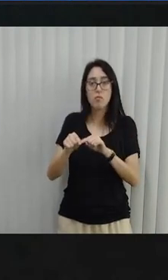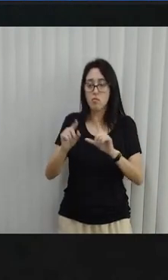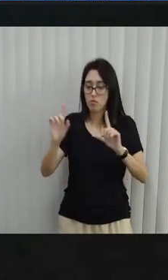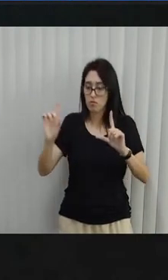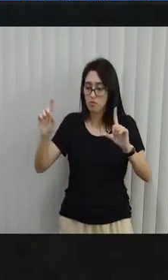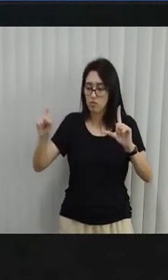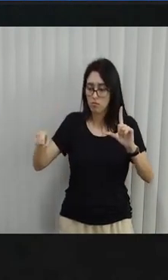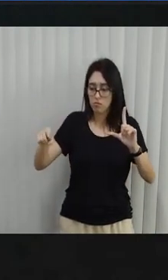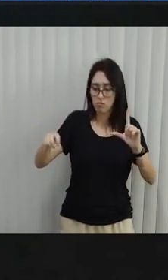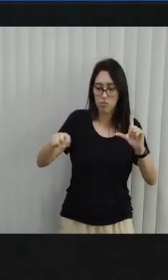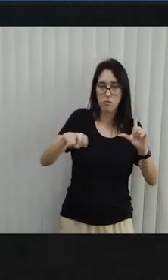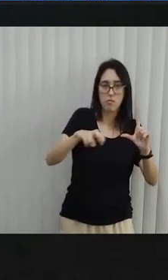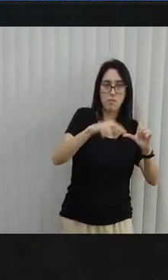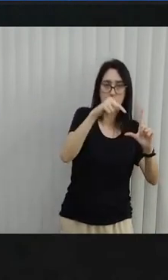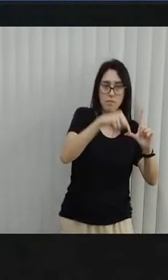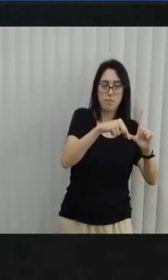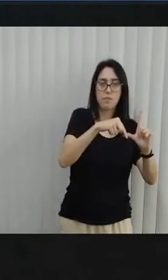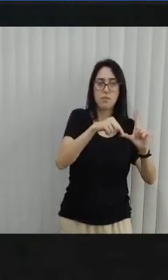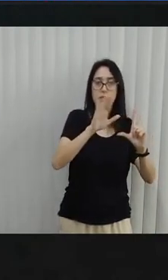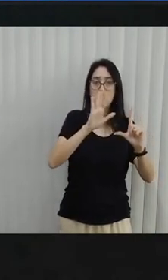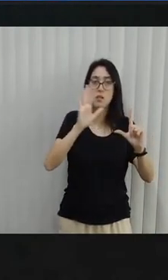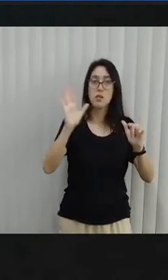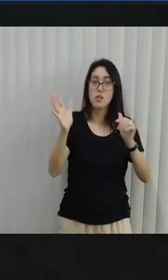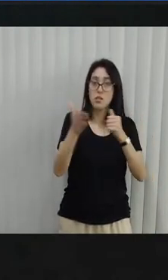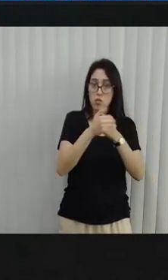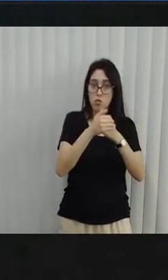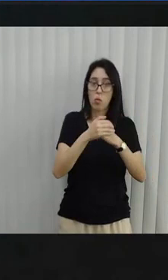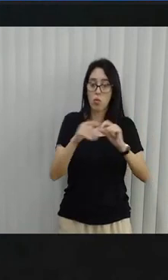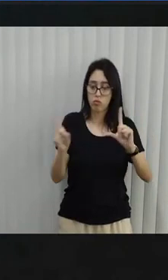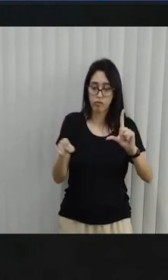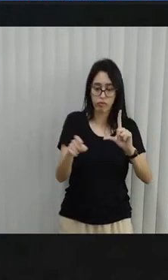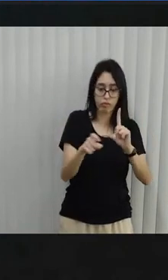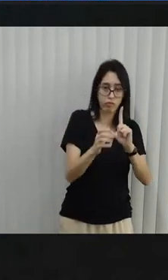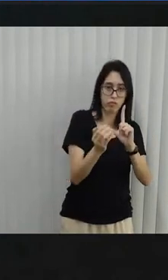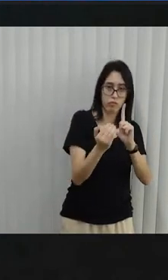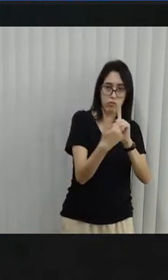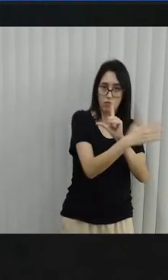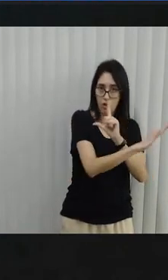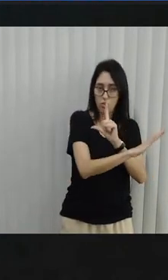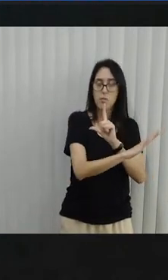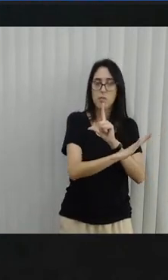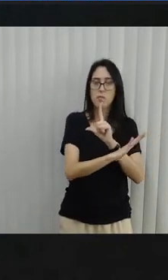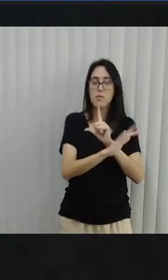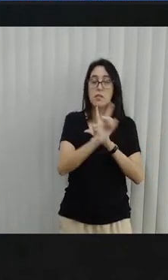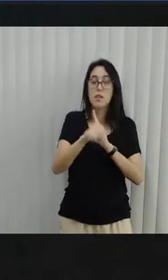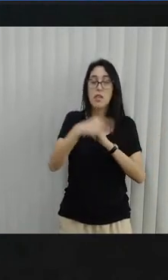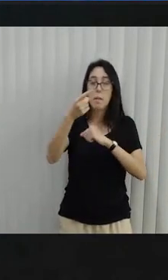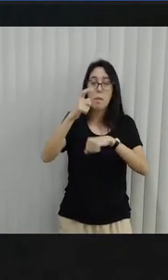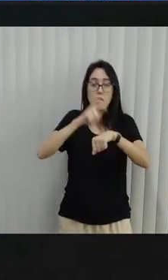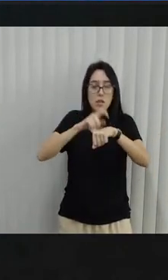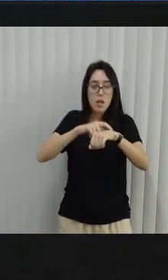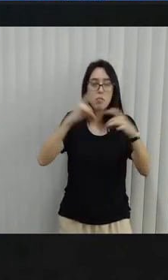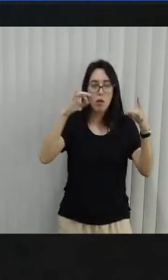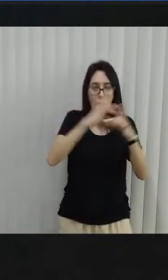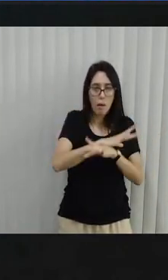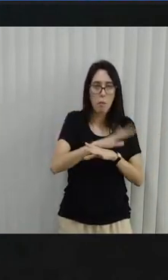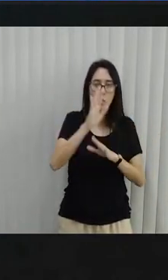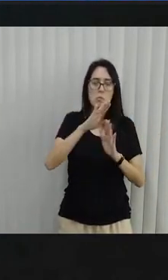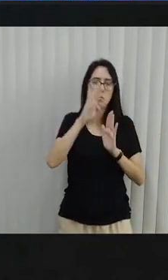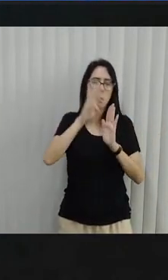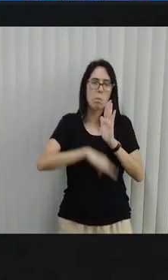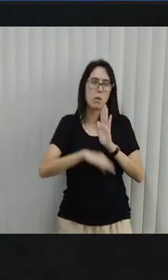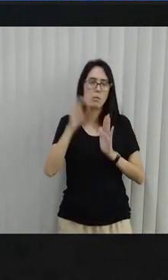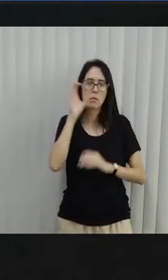essa posição, esconde ele, manda ele para aquela posição e depois desse tempo aleatório, eu vou colocar até menos para a gente conseguir